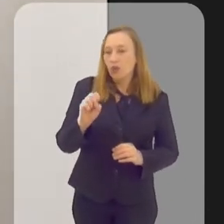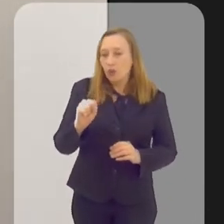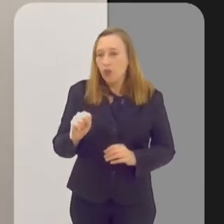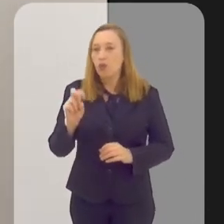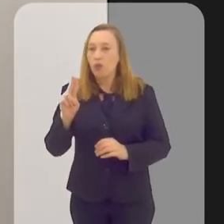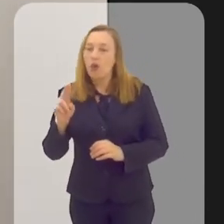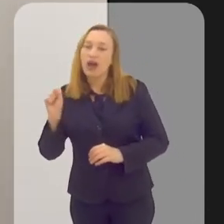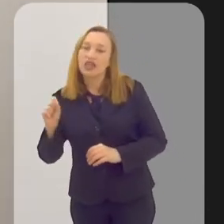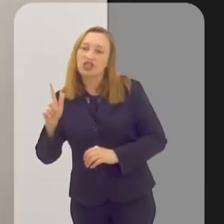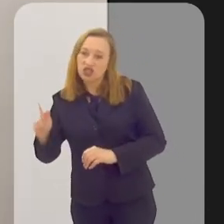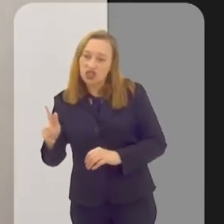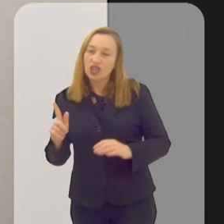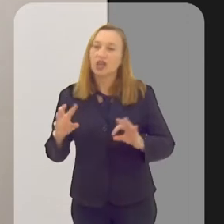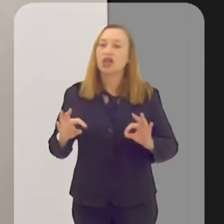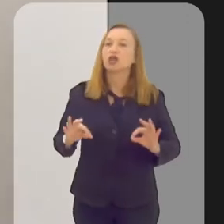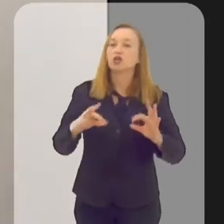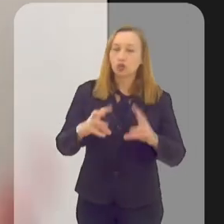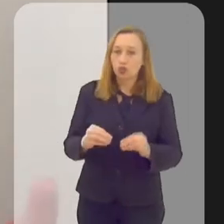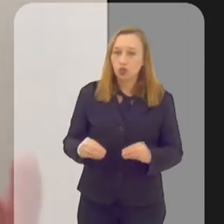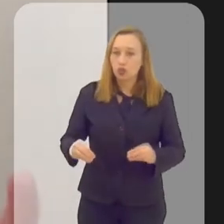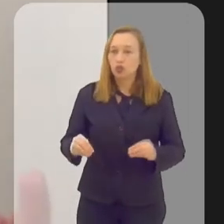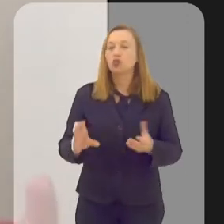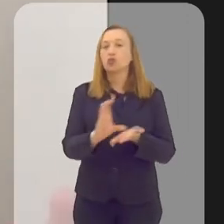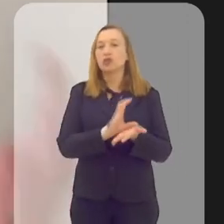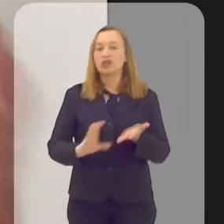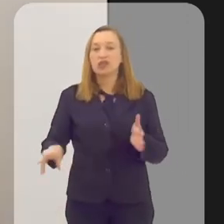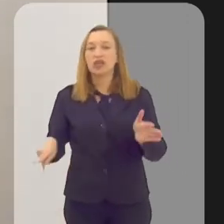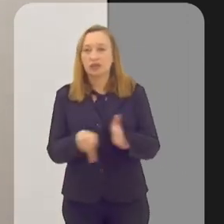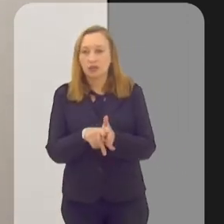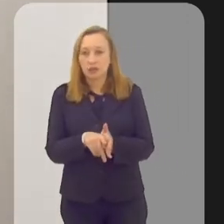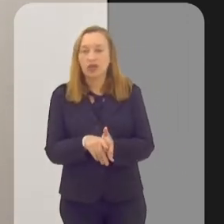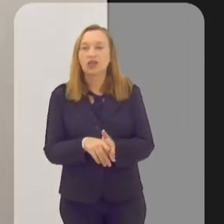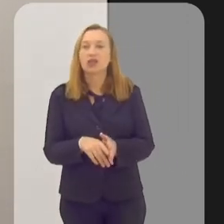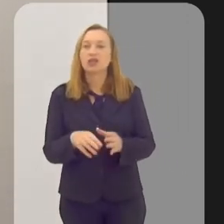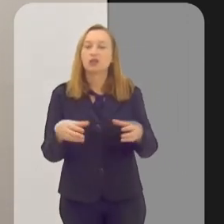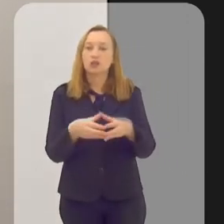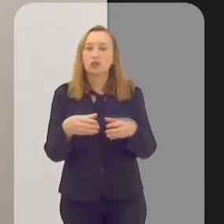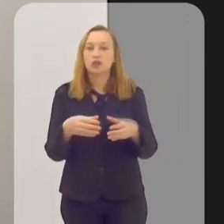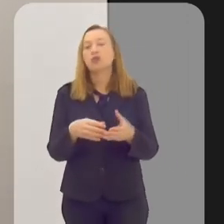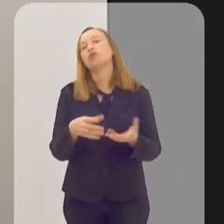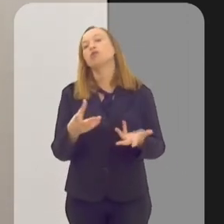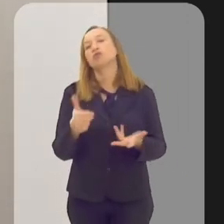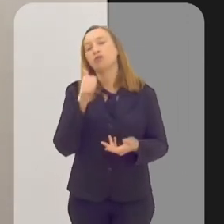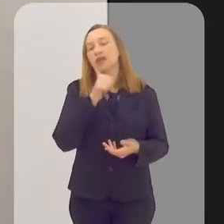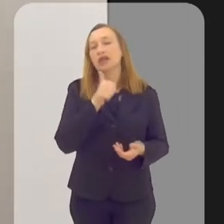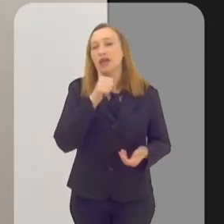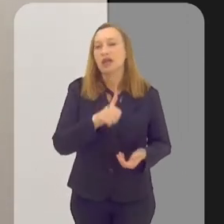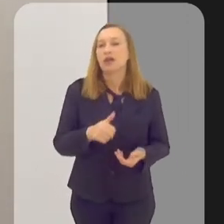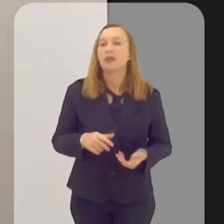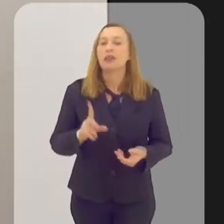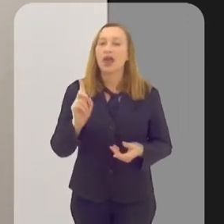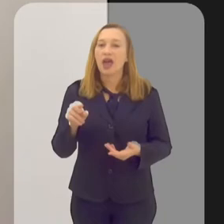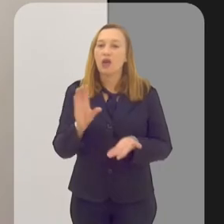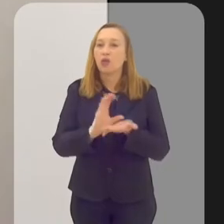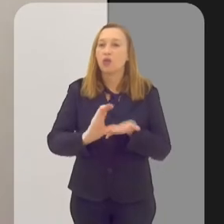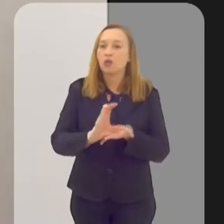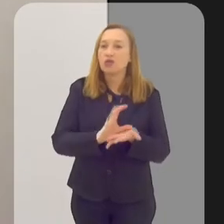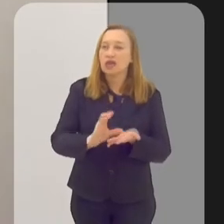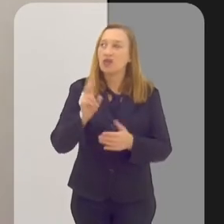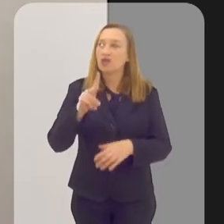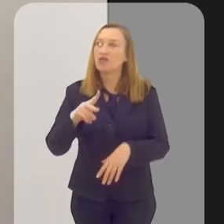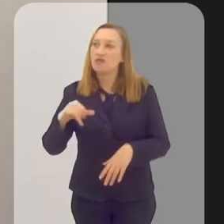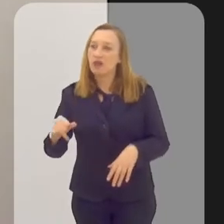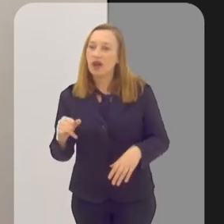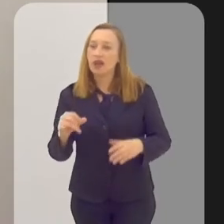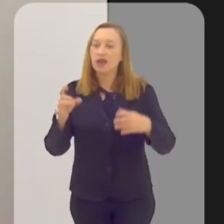ESG, cabe a competitividade. Então, todos os nossos conselhos cabem dentro do Conselho de Mulher. Então, o Conselho de Mulheres, ele é